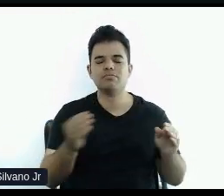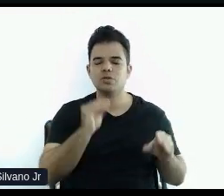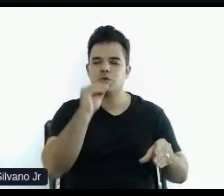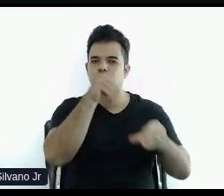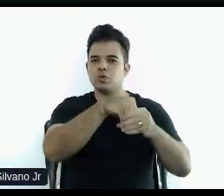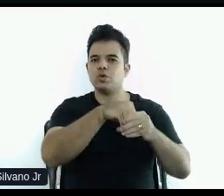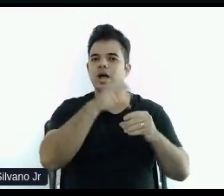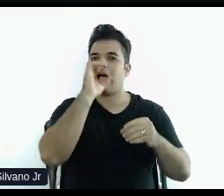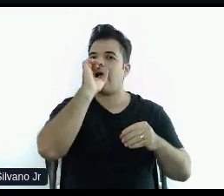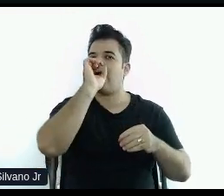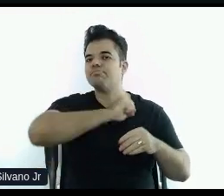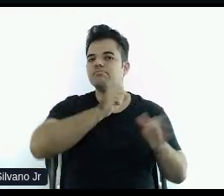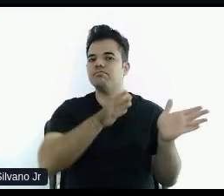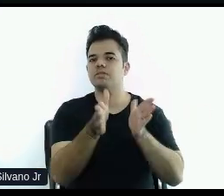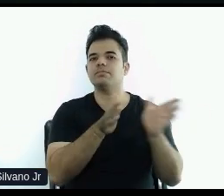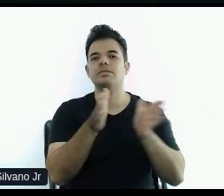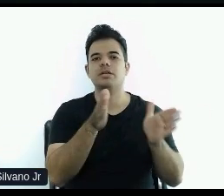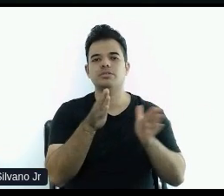rápida.